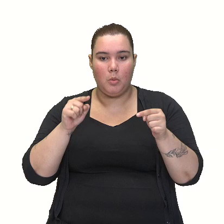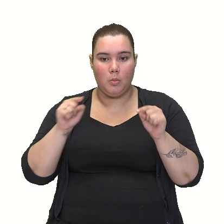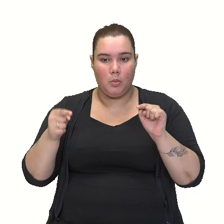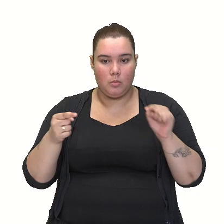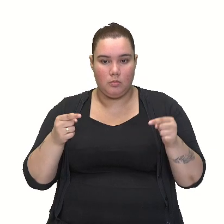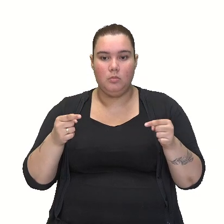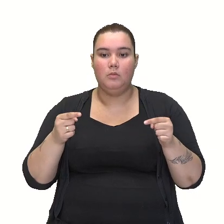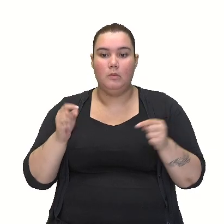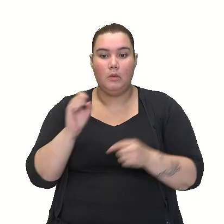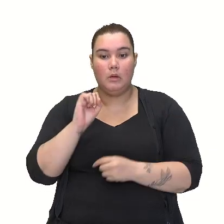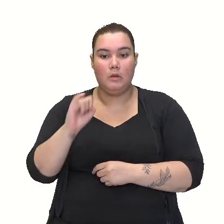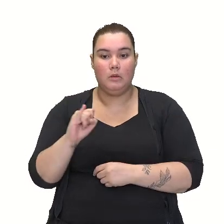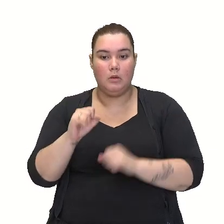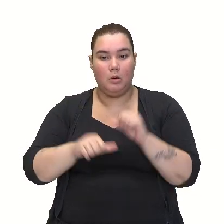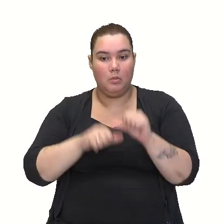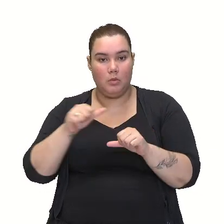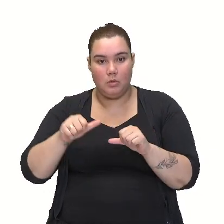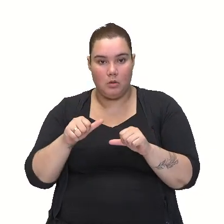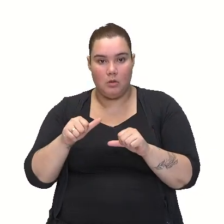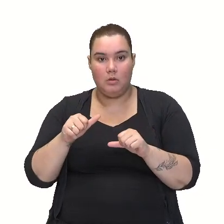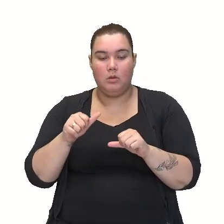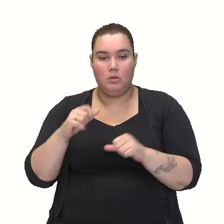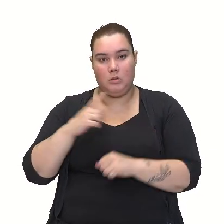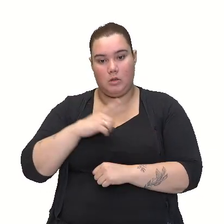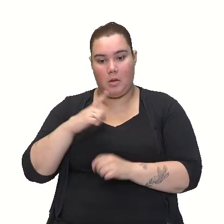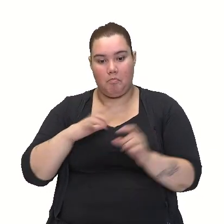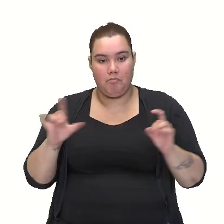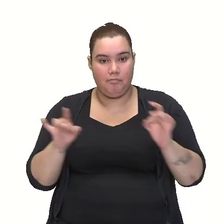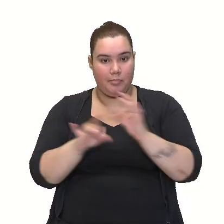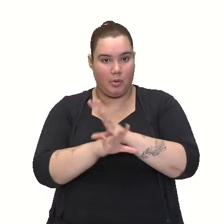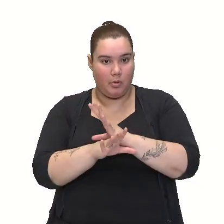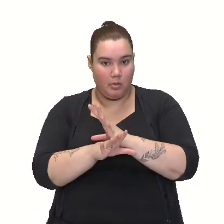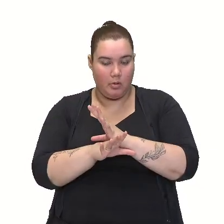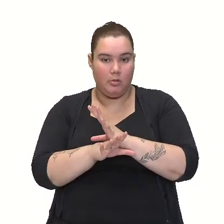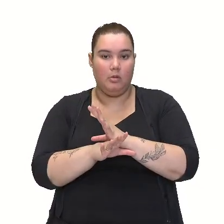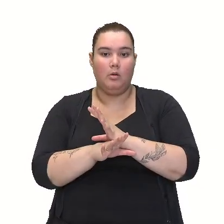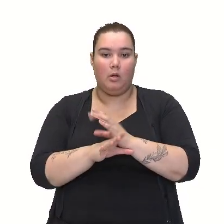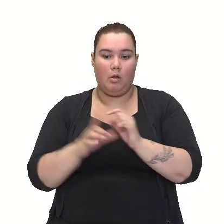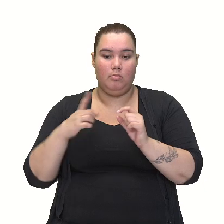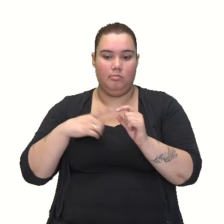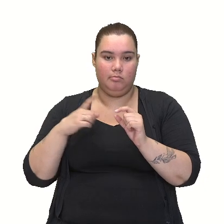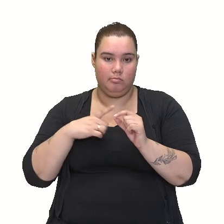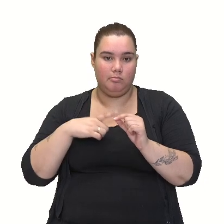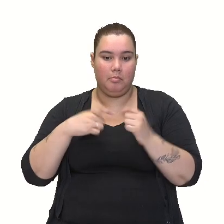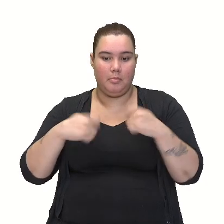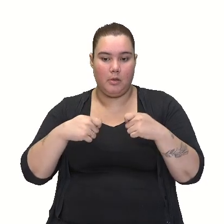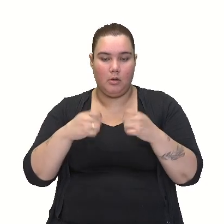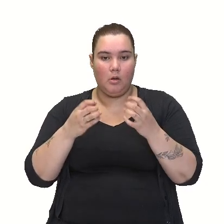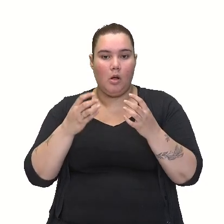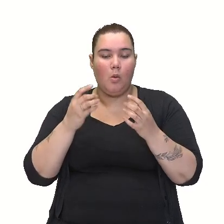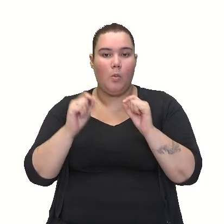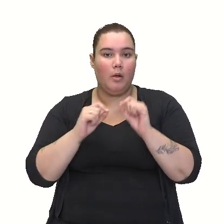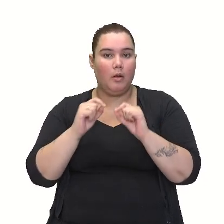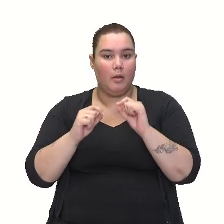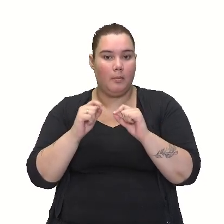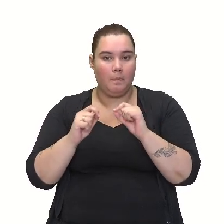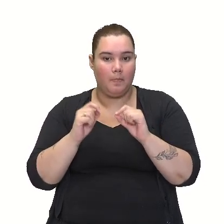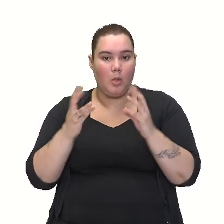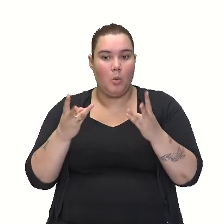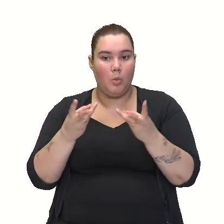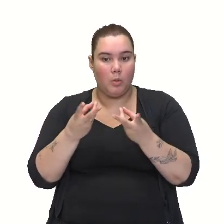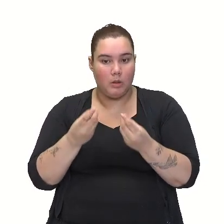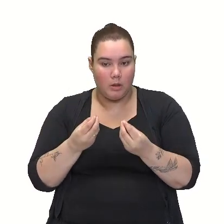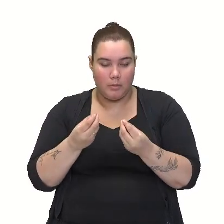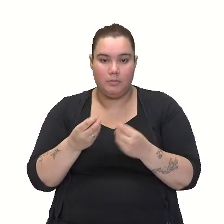a transformação ela já vier pronta, você vai precisar contar. Então, meu